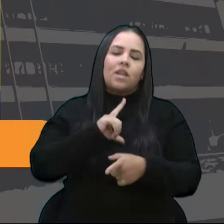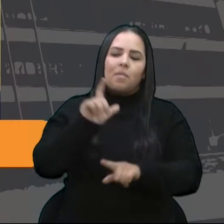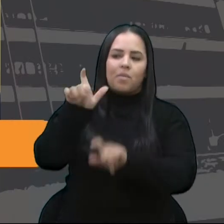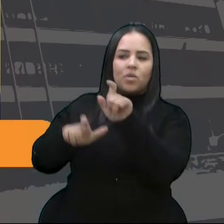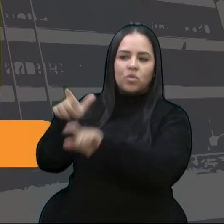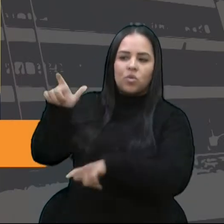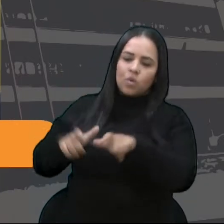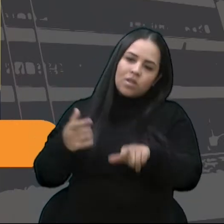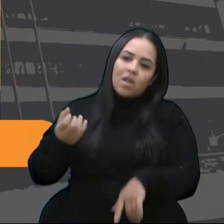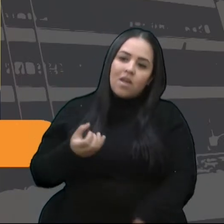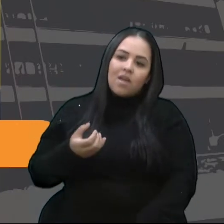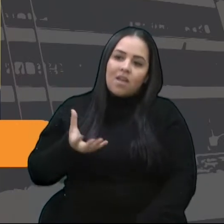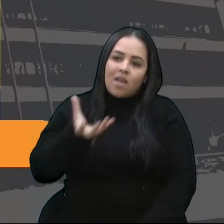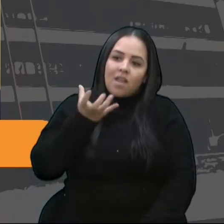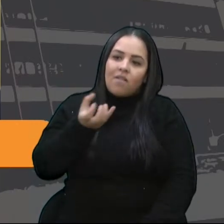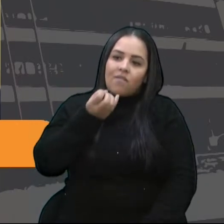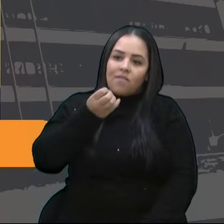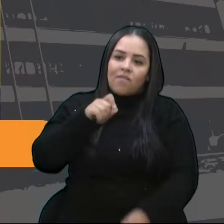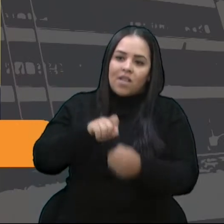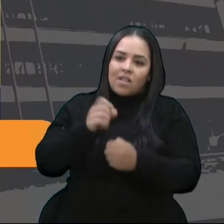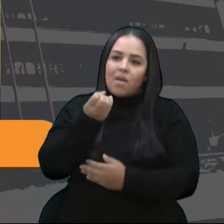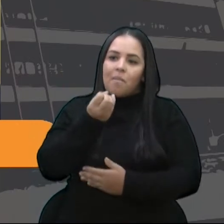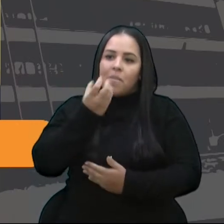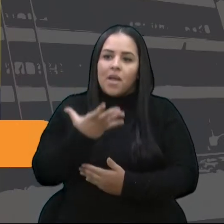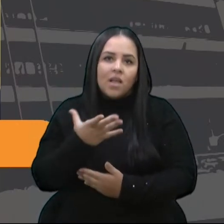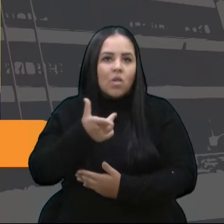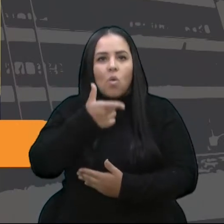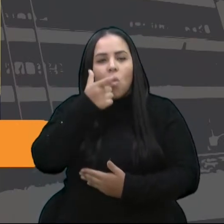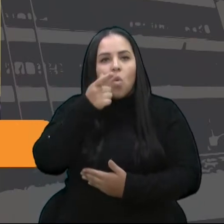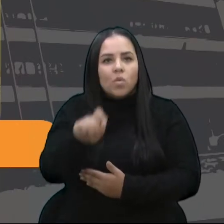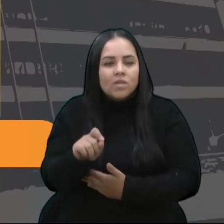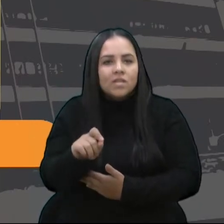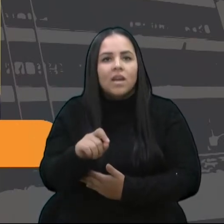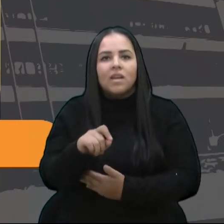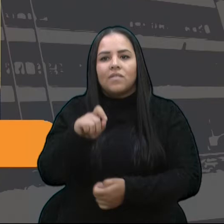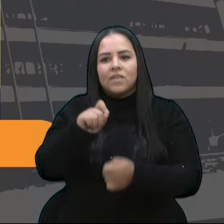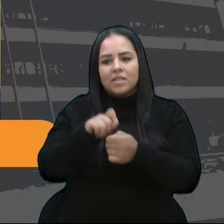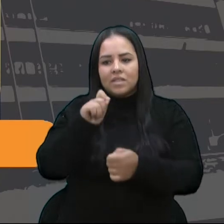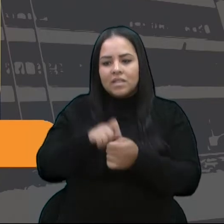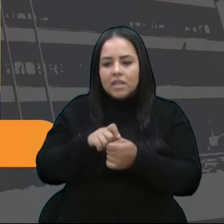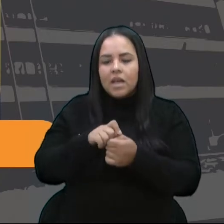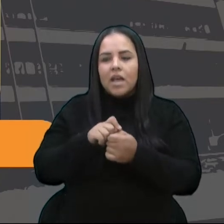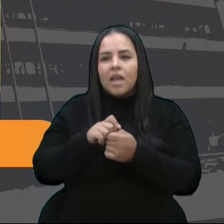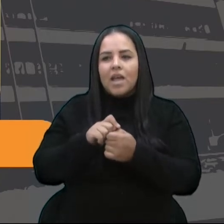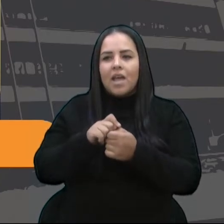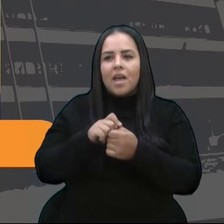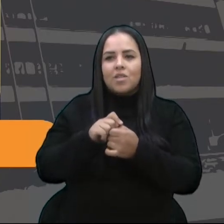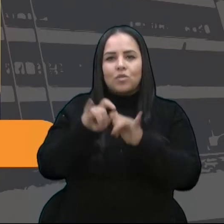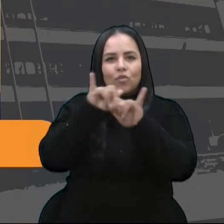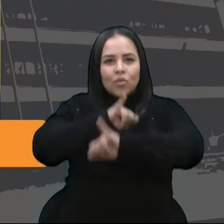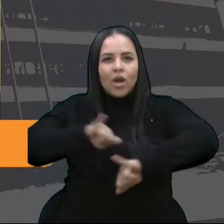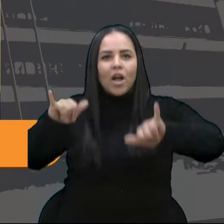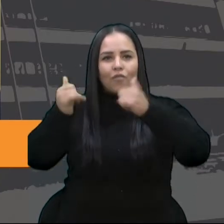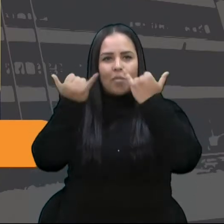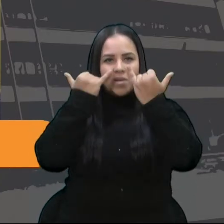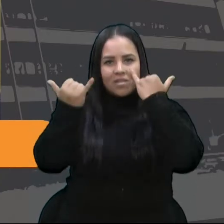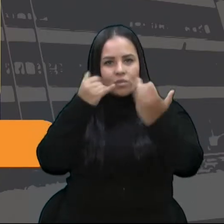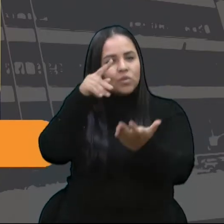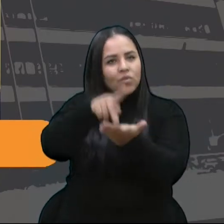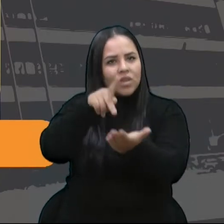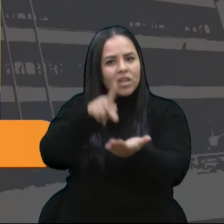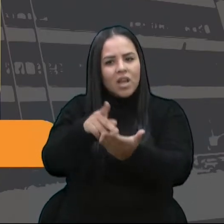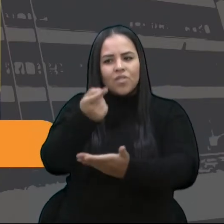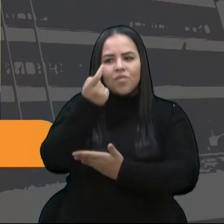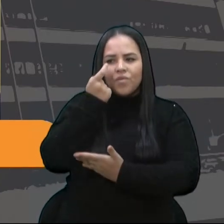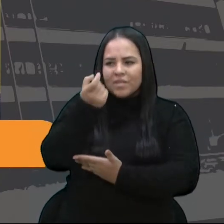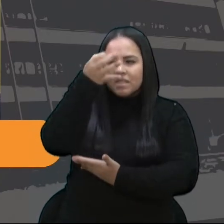não conseguem distinguir uma informação baseada em fatos, em informação verdadeira,